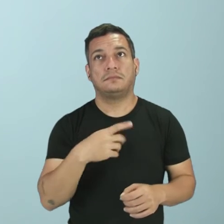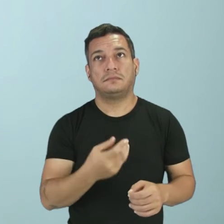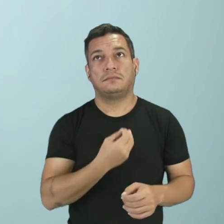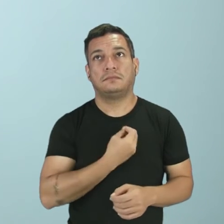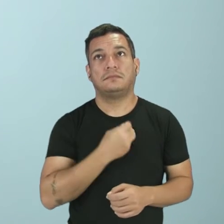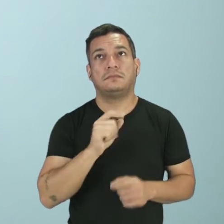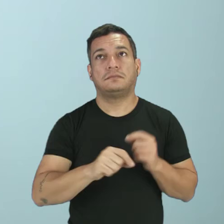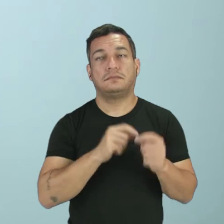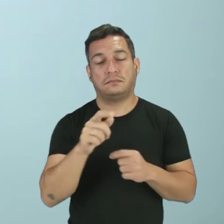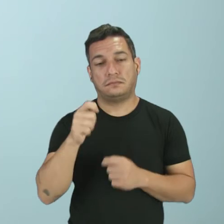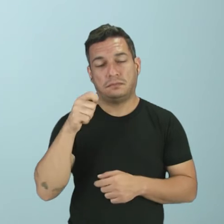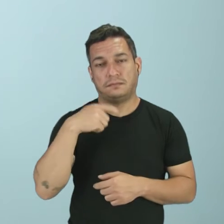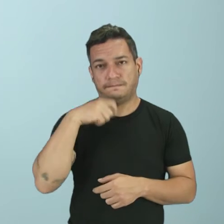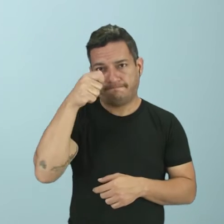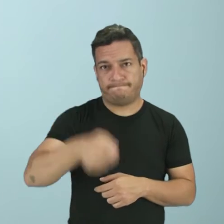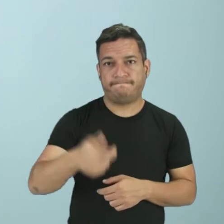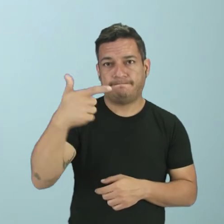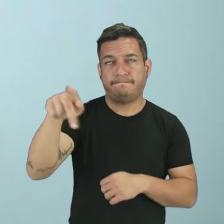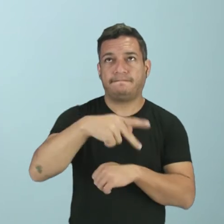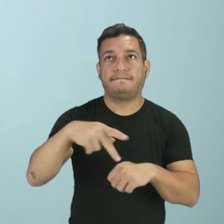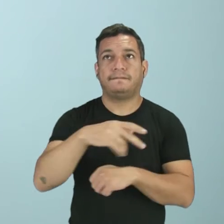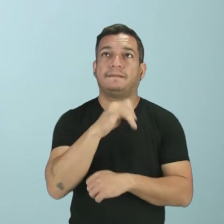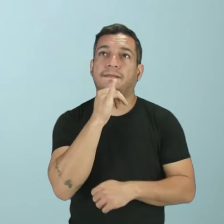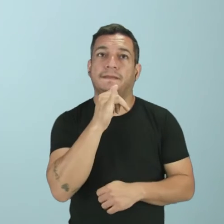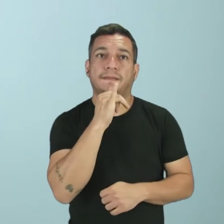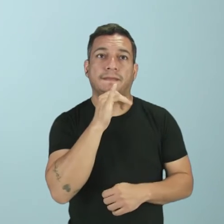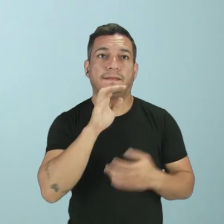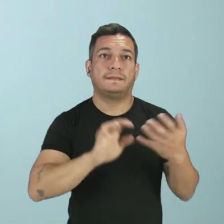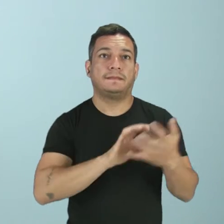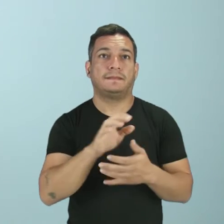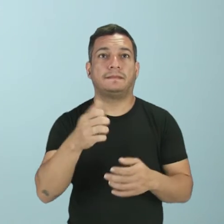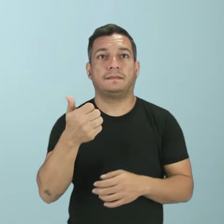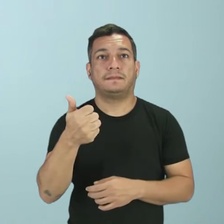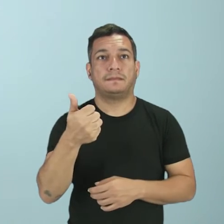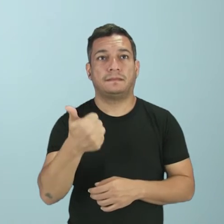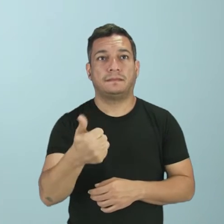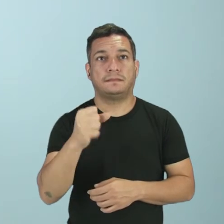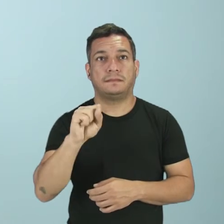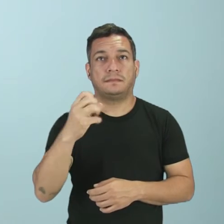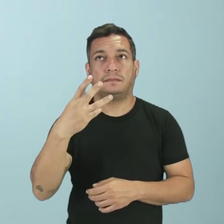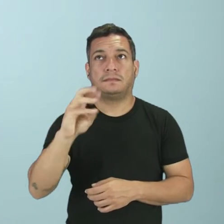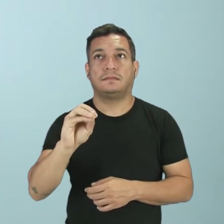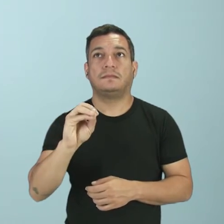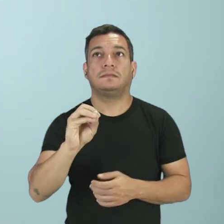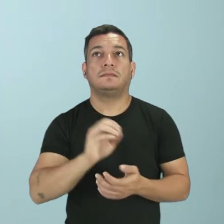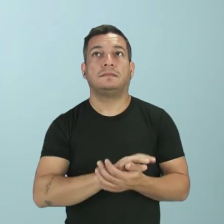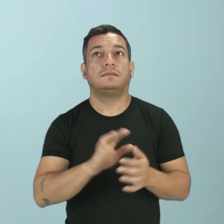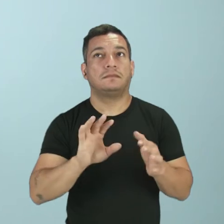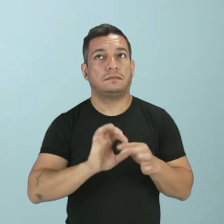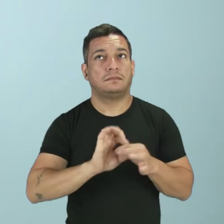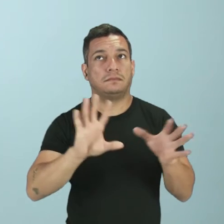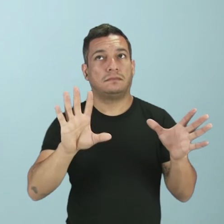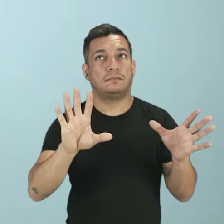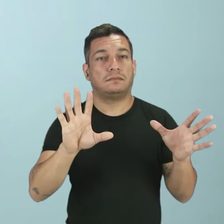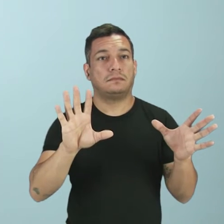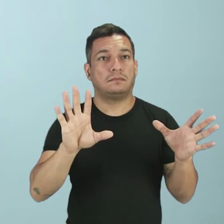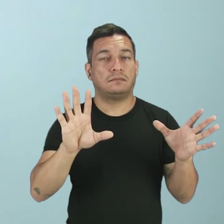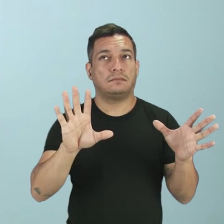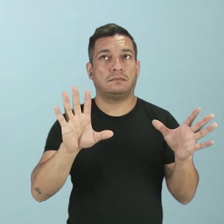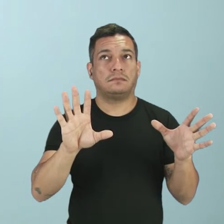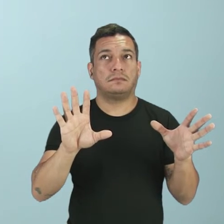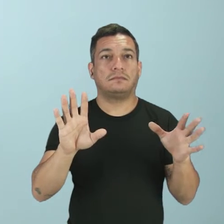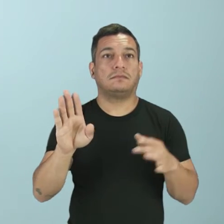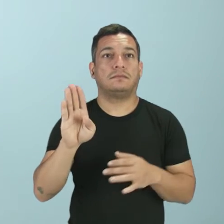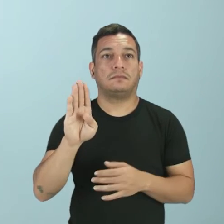estavam sob domínio de outros países. Por exemplo, a Revolução de 1830, né, libertou